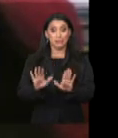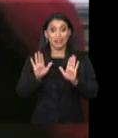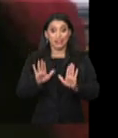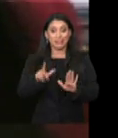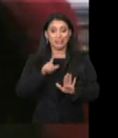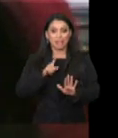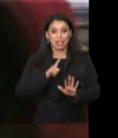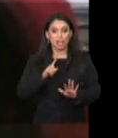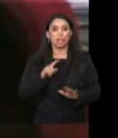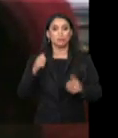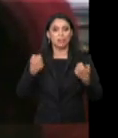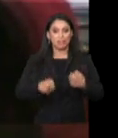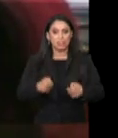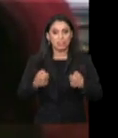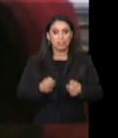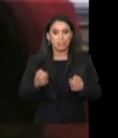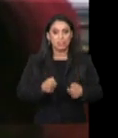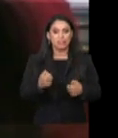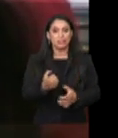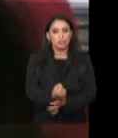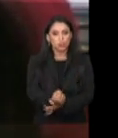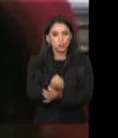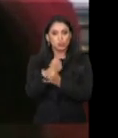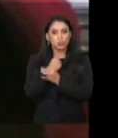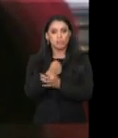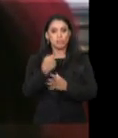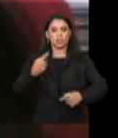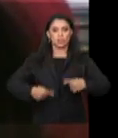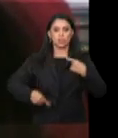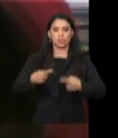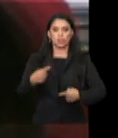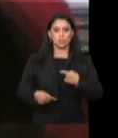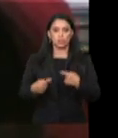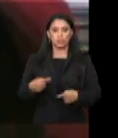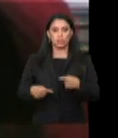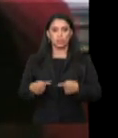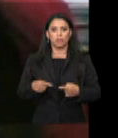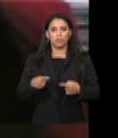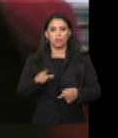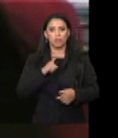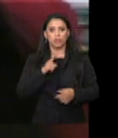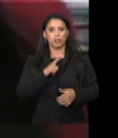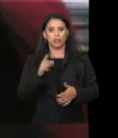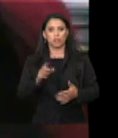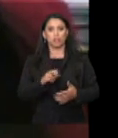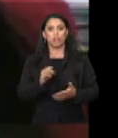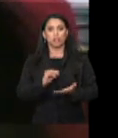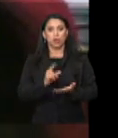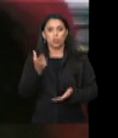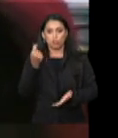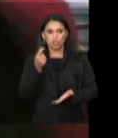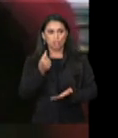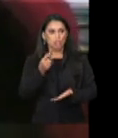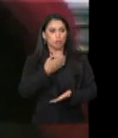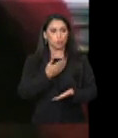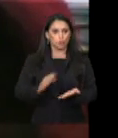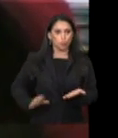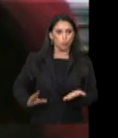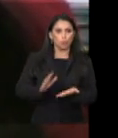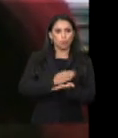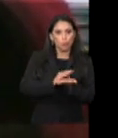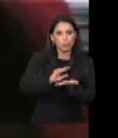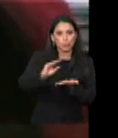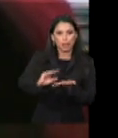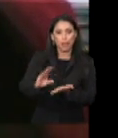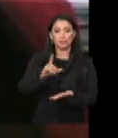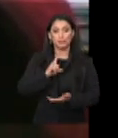premente de consolidação dessa política com vinculação de recursos públicos e ressalta-se